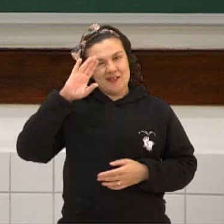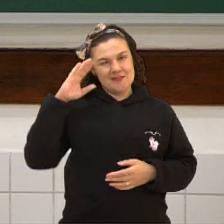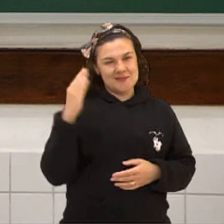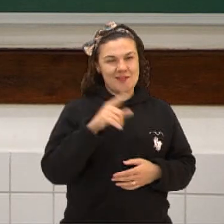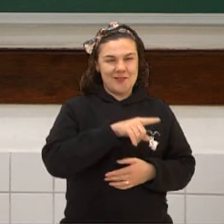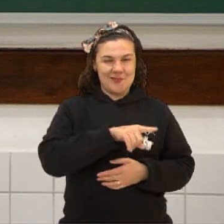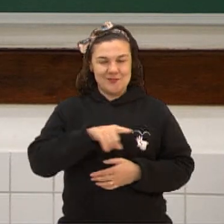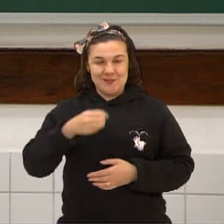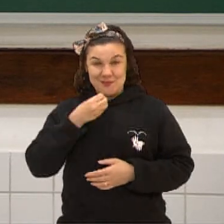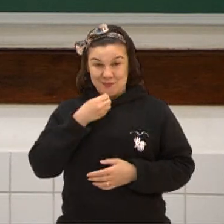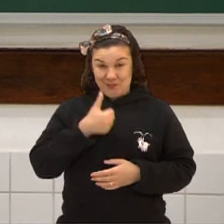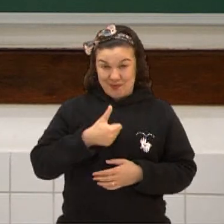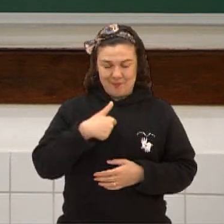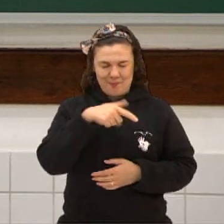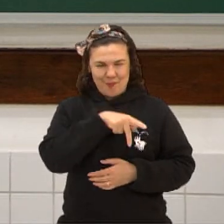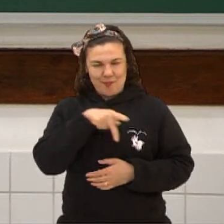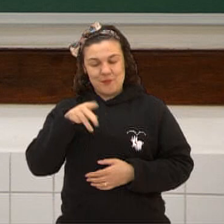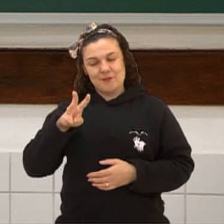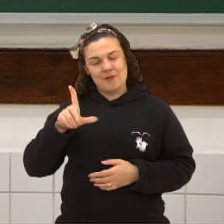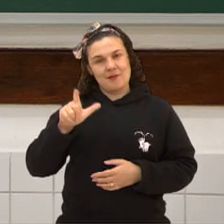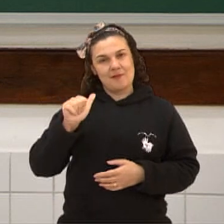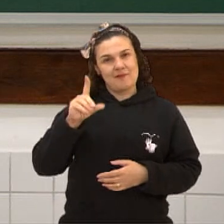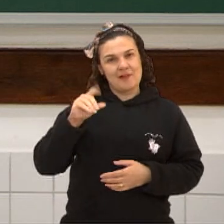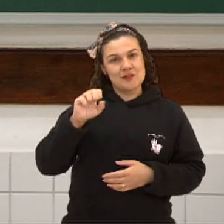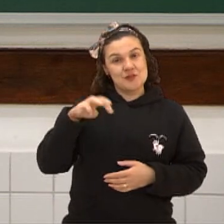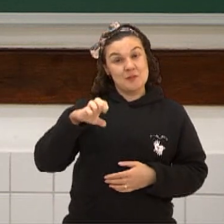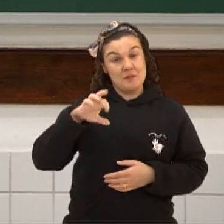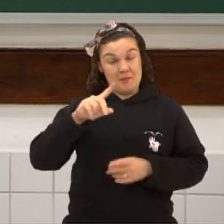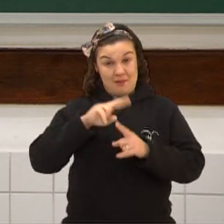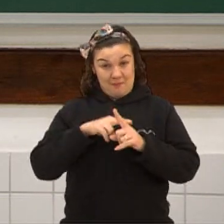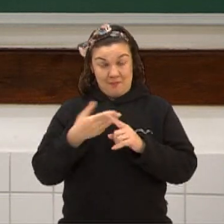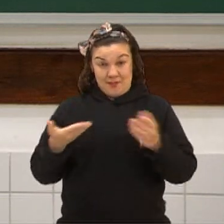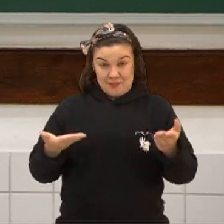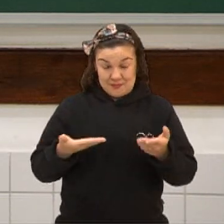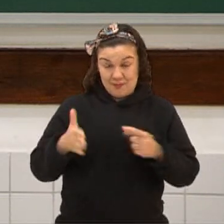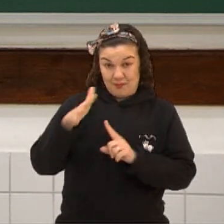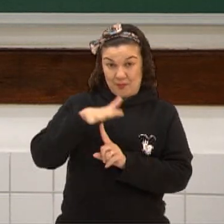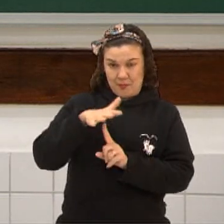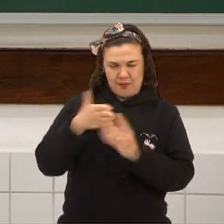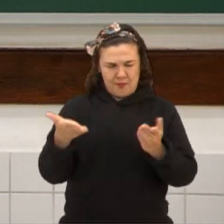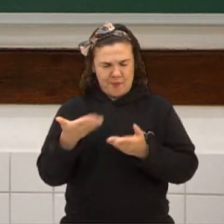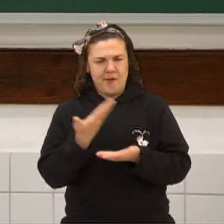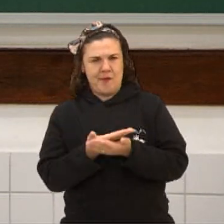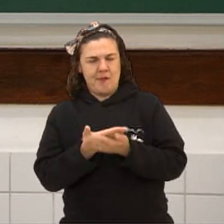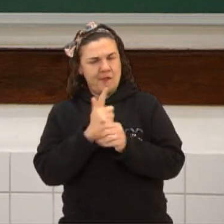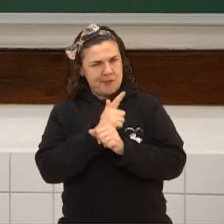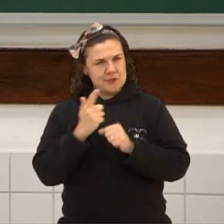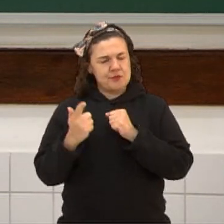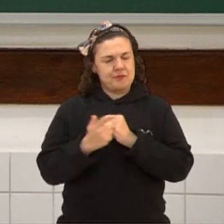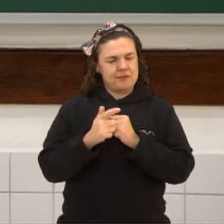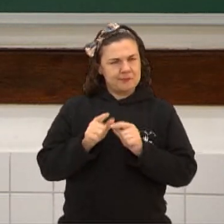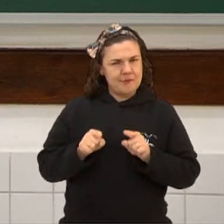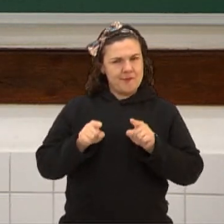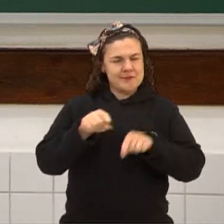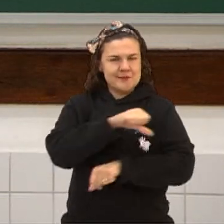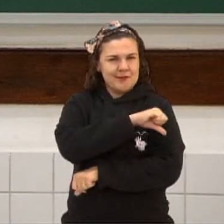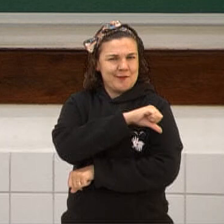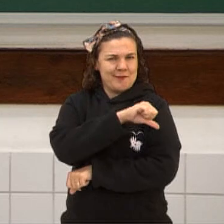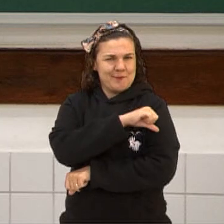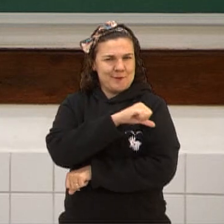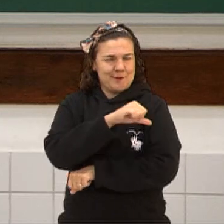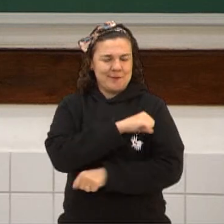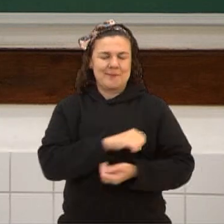Salve, salve galera! Professor Vladimir na área com mais uma aula Paraná de Geografia, especialmente para você do nono ano do